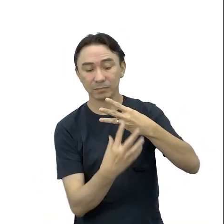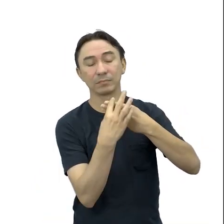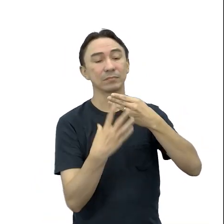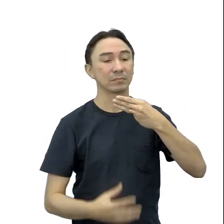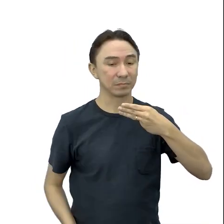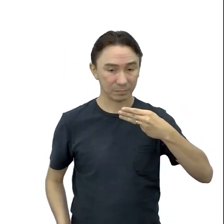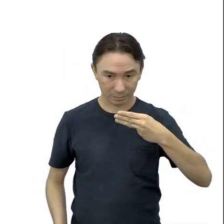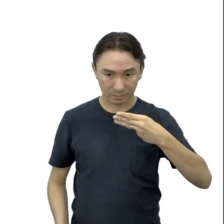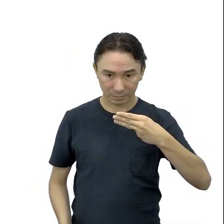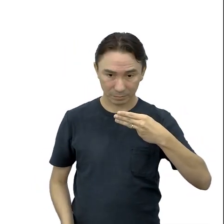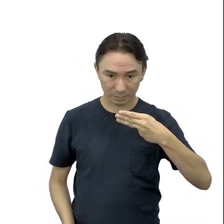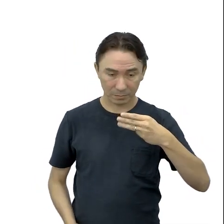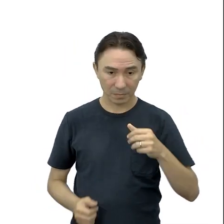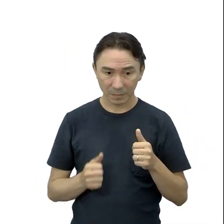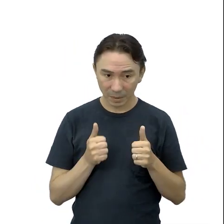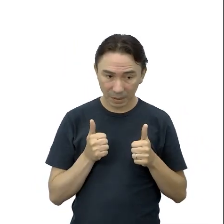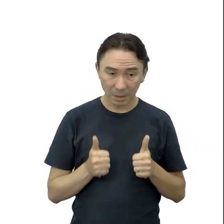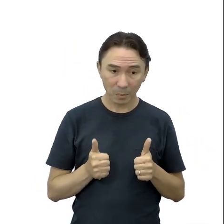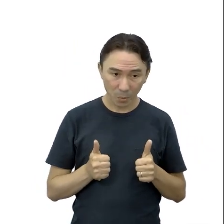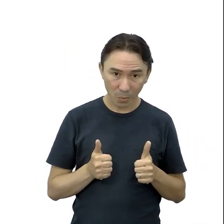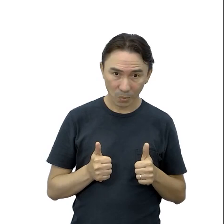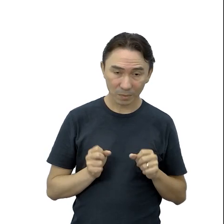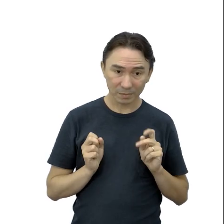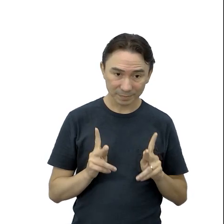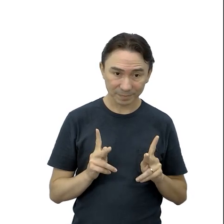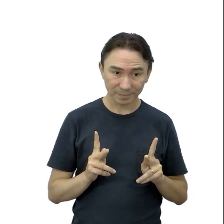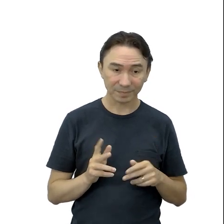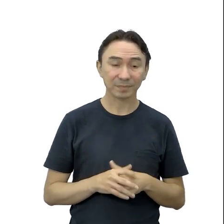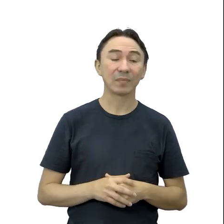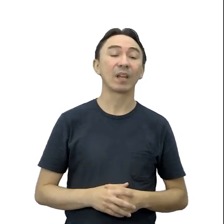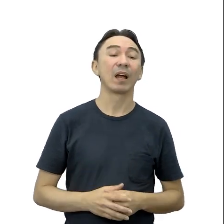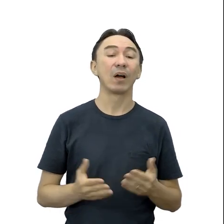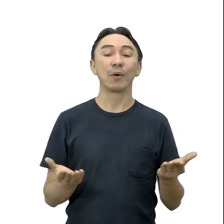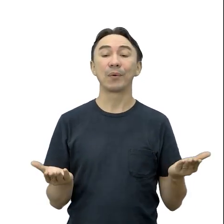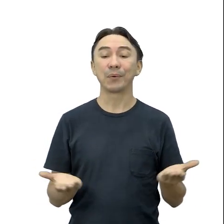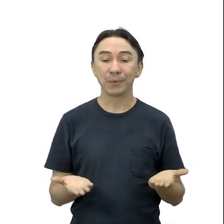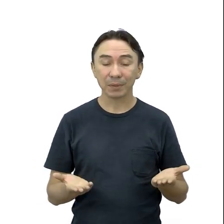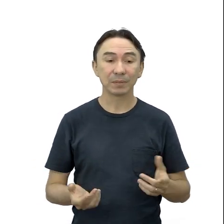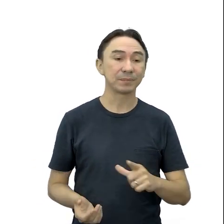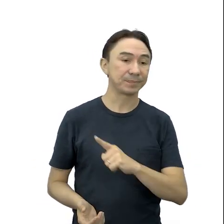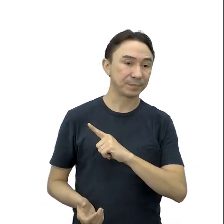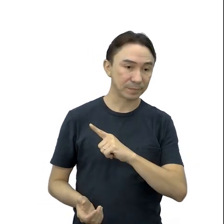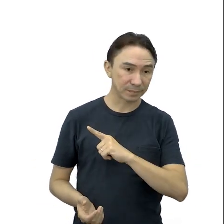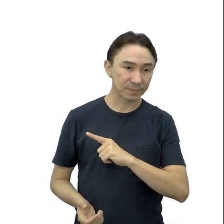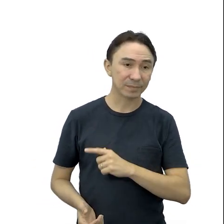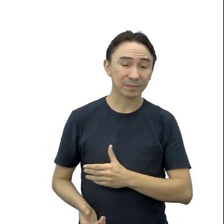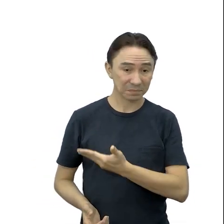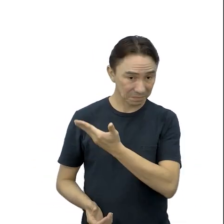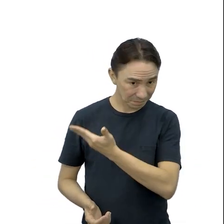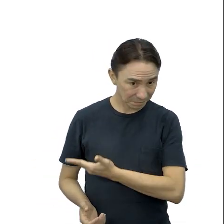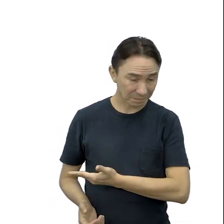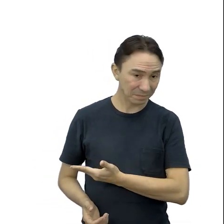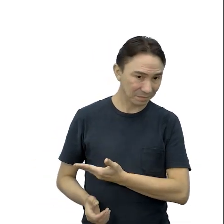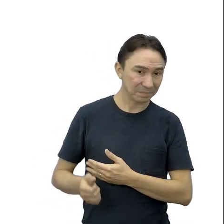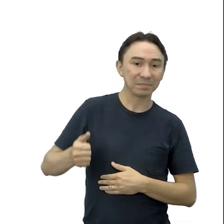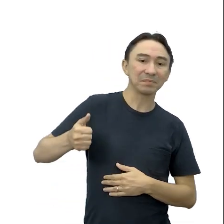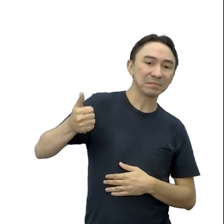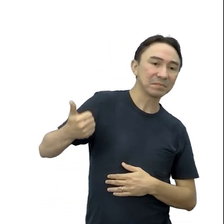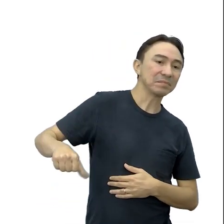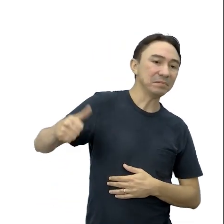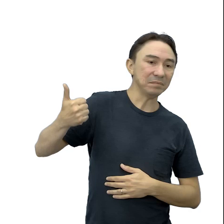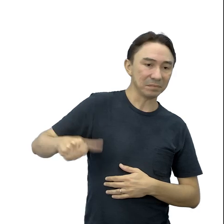usa esta assomativa, tá bom? Aqui, as modalidades avaliativas, elas podem garantir,